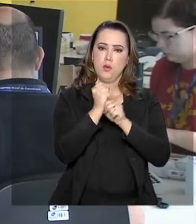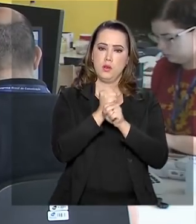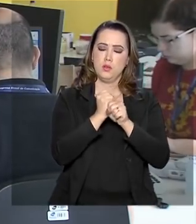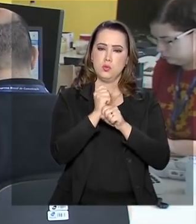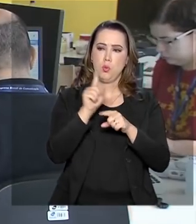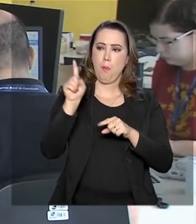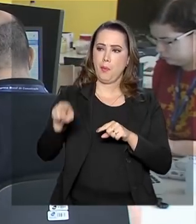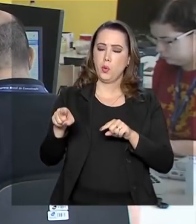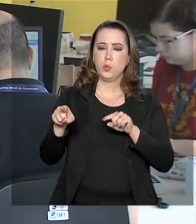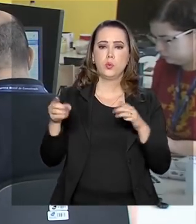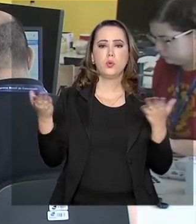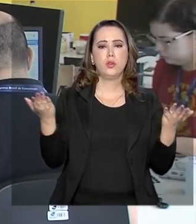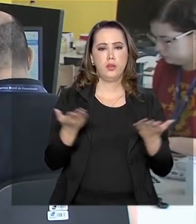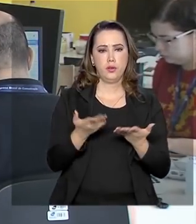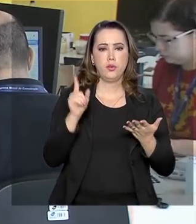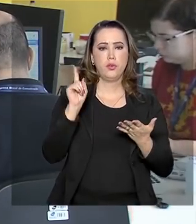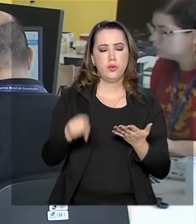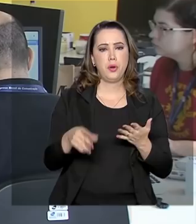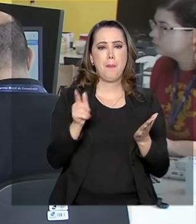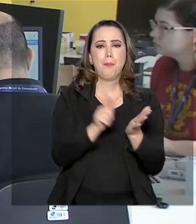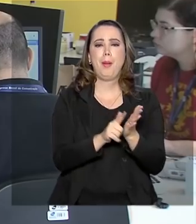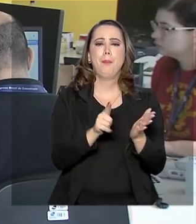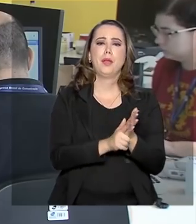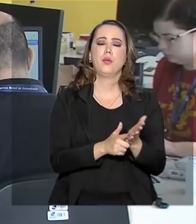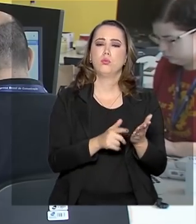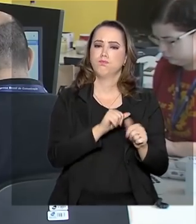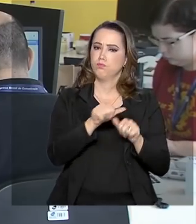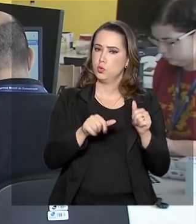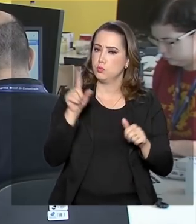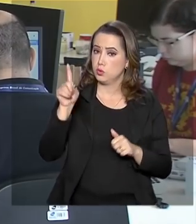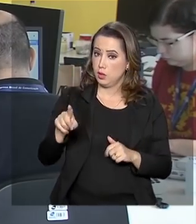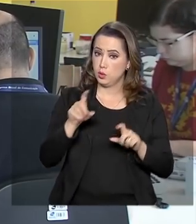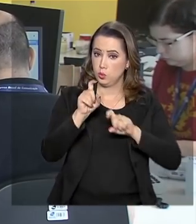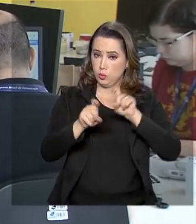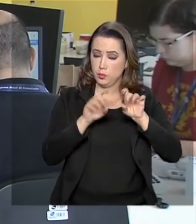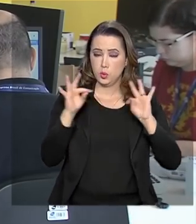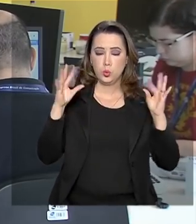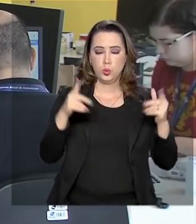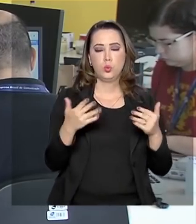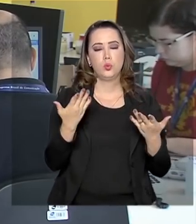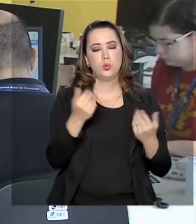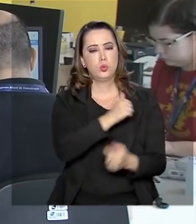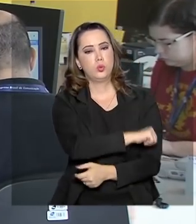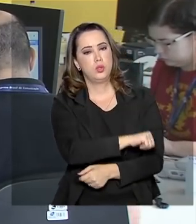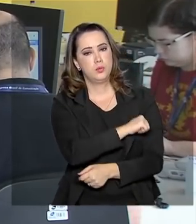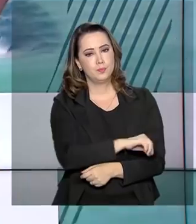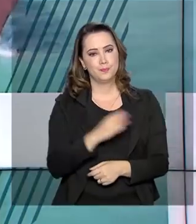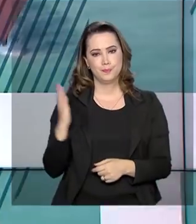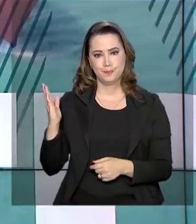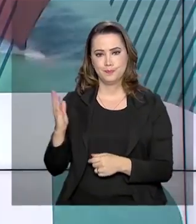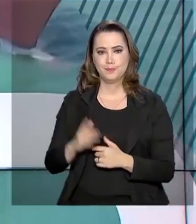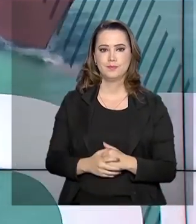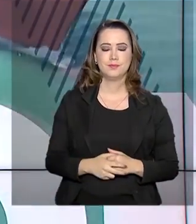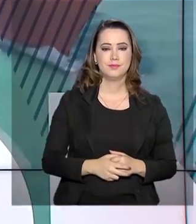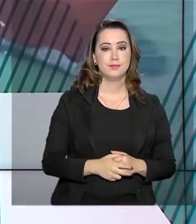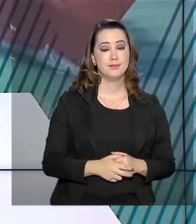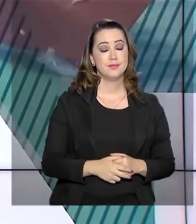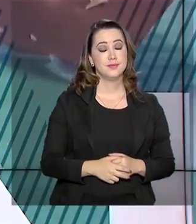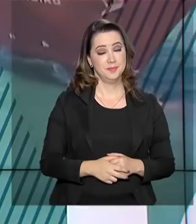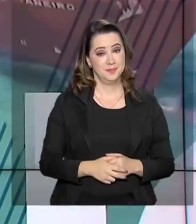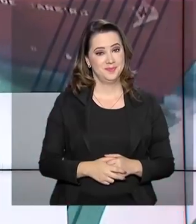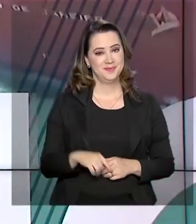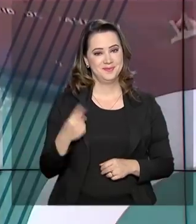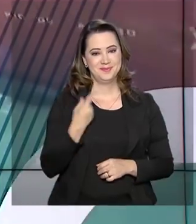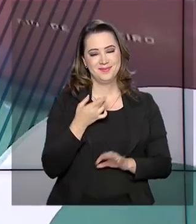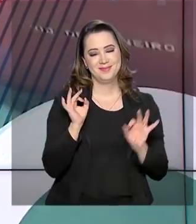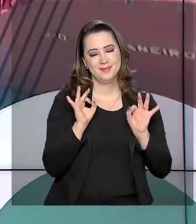federais, que ainda são feitos por papel. Do Rio de Janeiro, Alessandra Lago, para o Governo Agora. E o Governo Agora